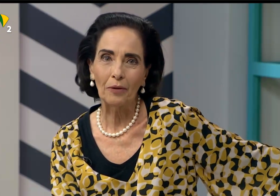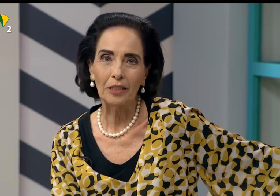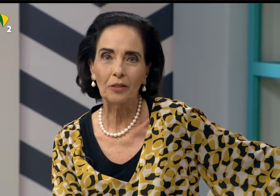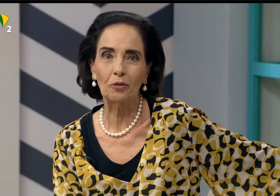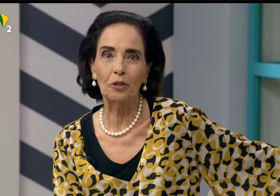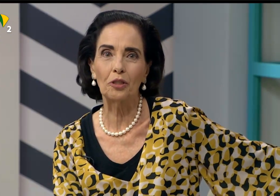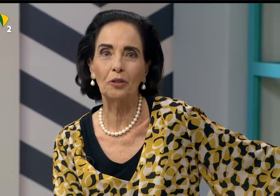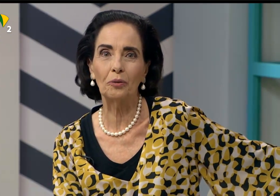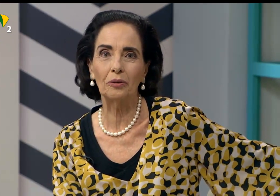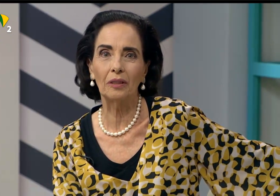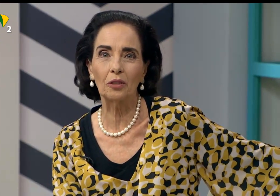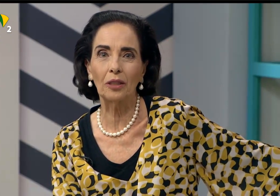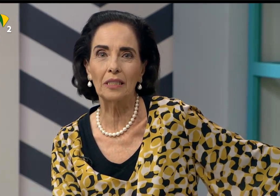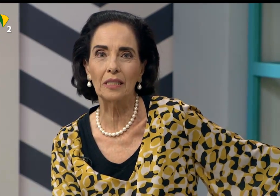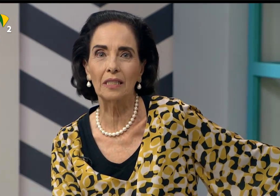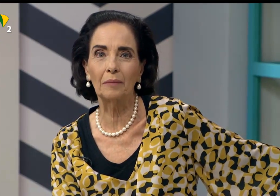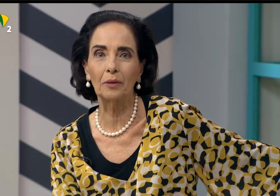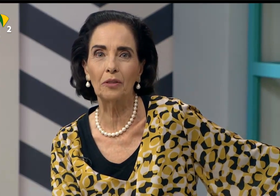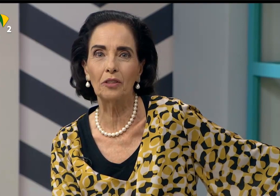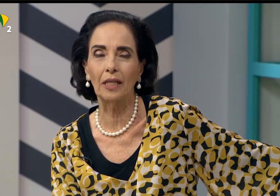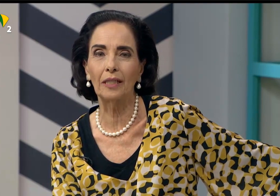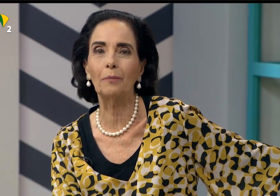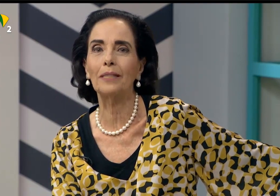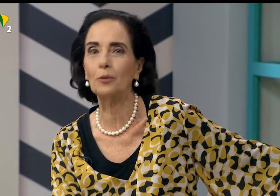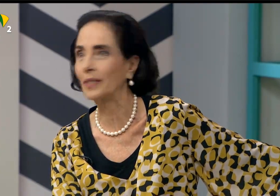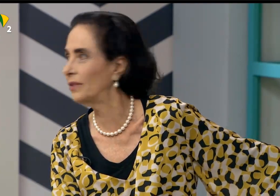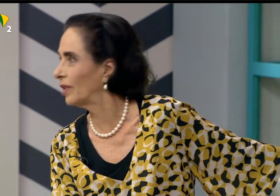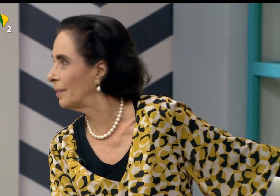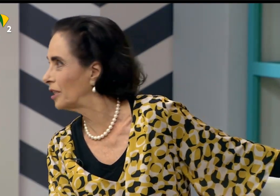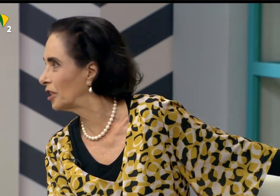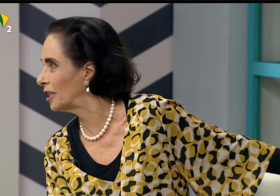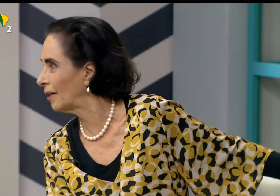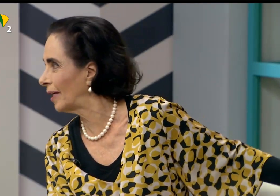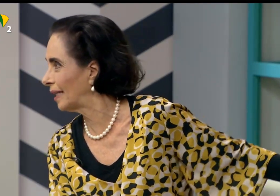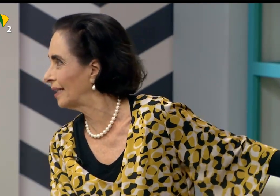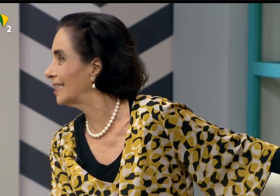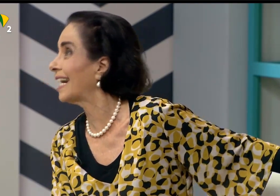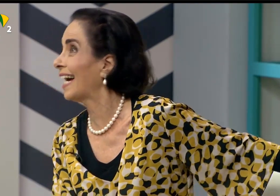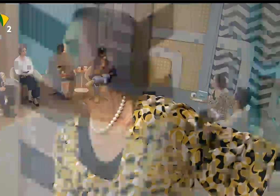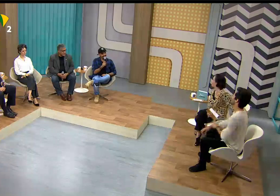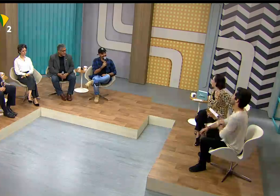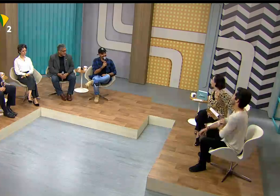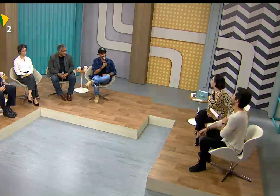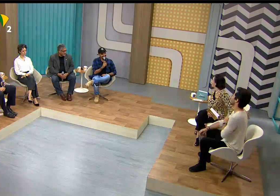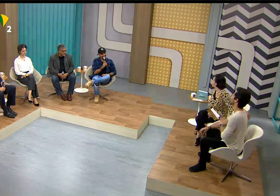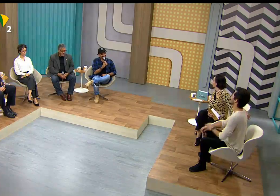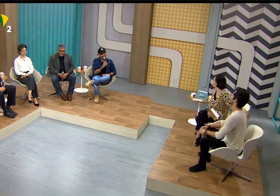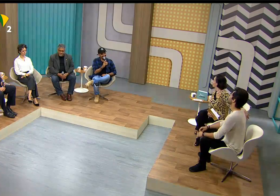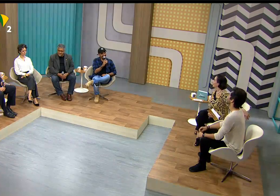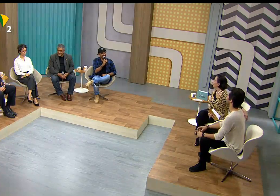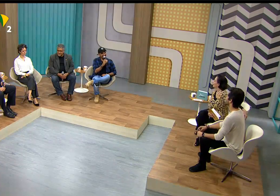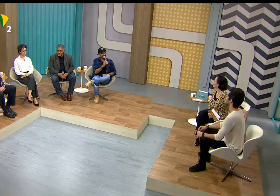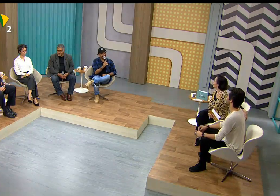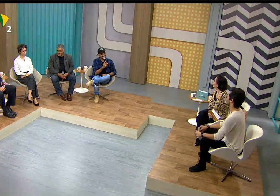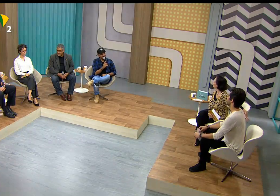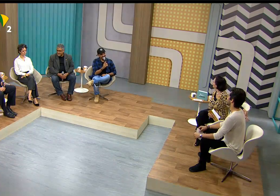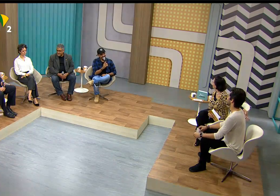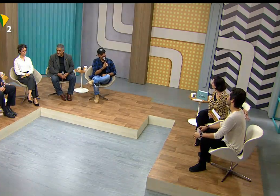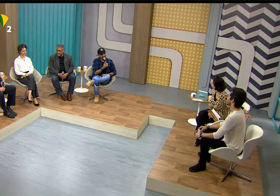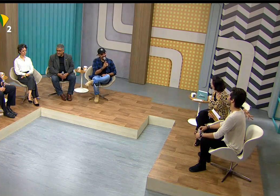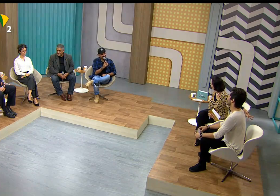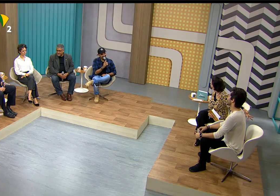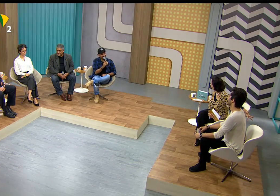é um grupo de pagode que surgiu nas rodas de samba do Rio de Janeiro, mais especificamente, Jacaré Paguá Tênis Clube, em